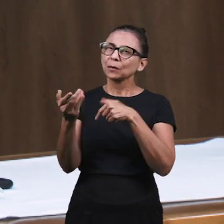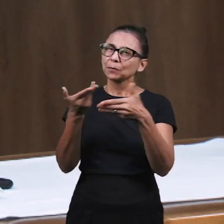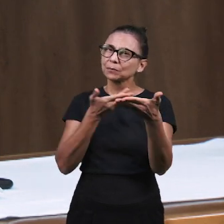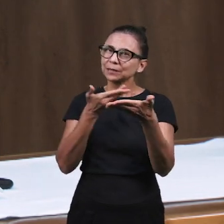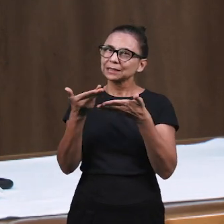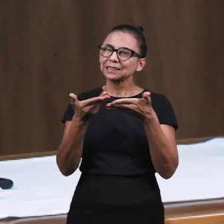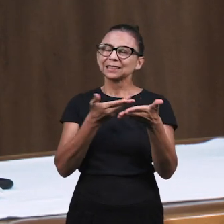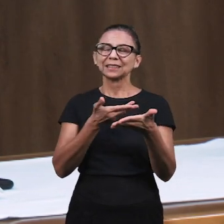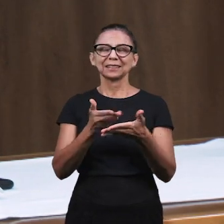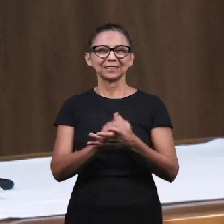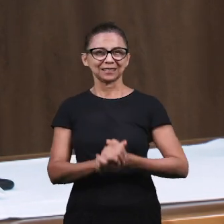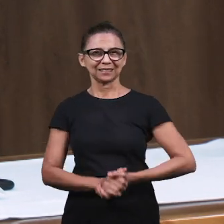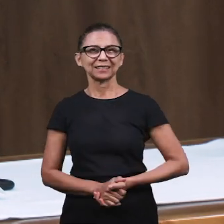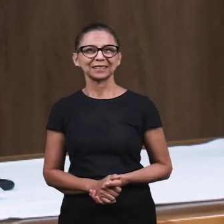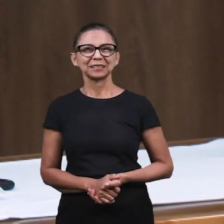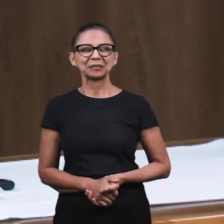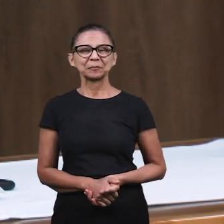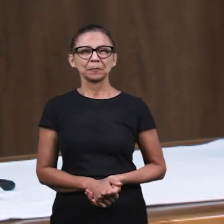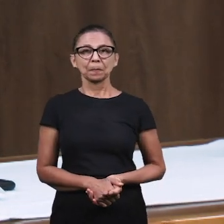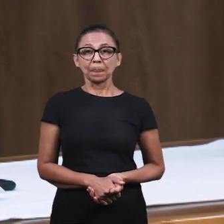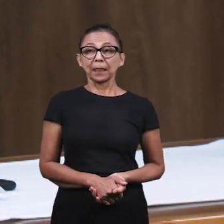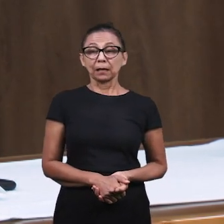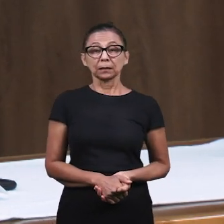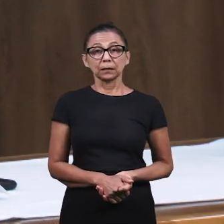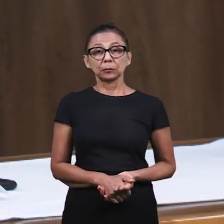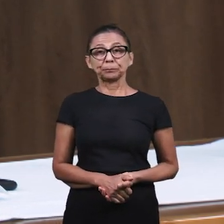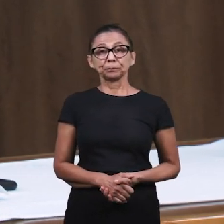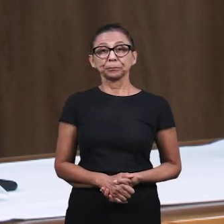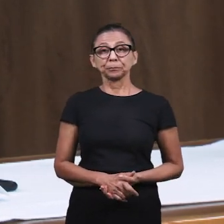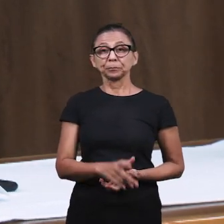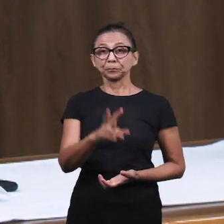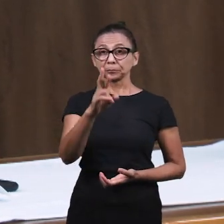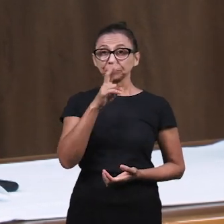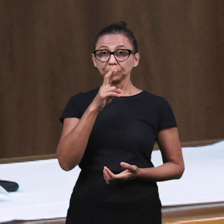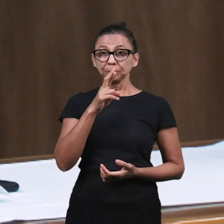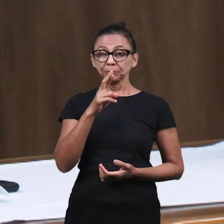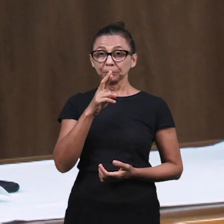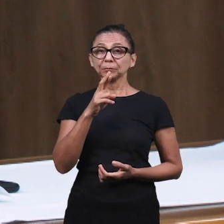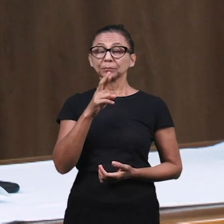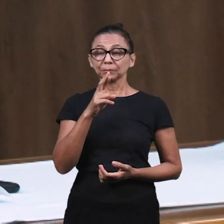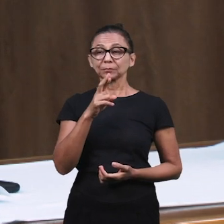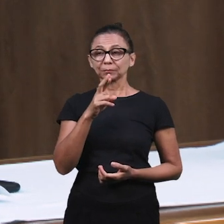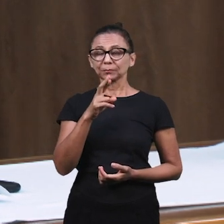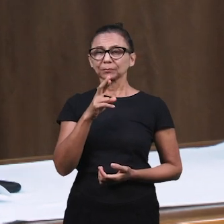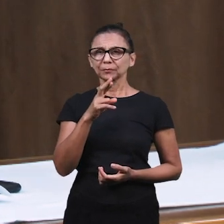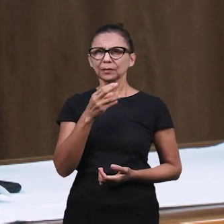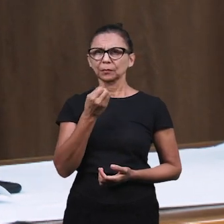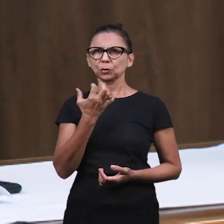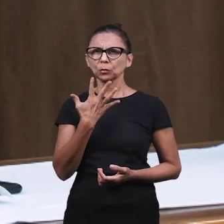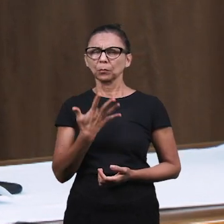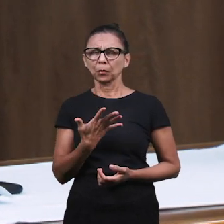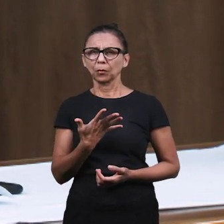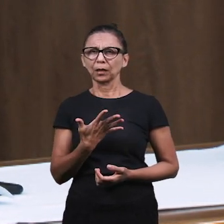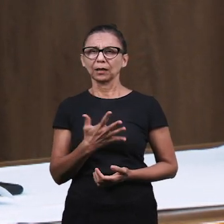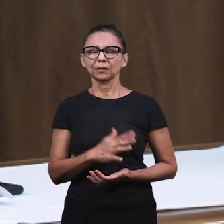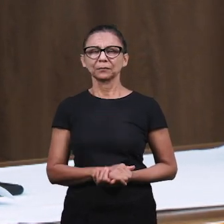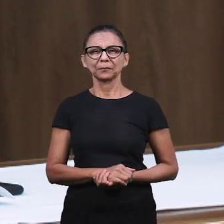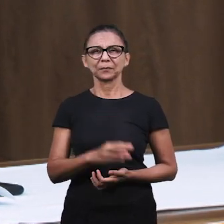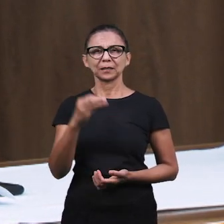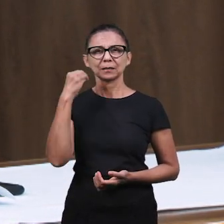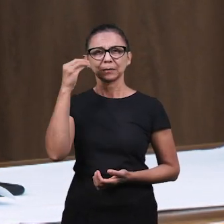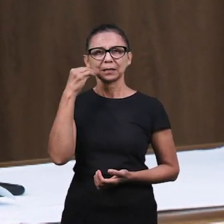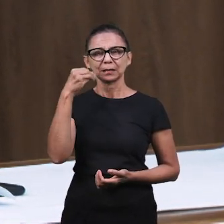que a transmissão das respostas naquilo que é a direção do Espírito Santo traz para todos aqueles que ouvimos